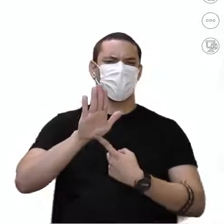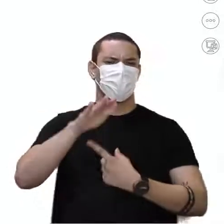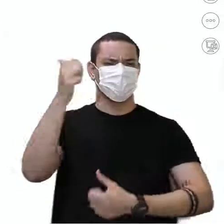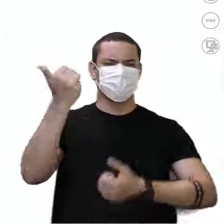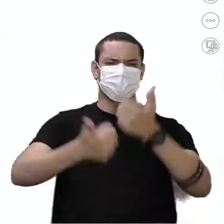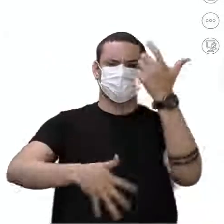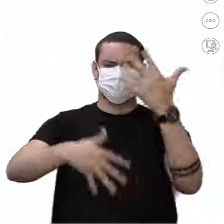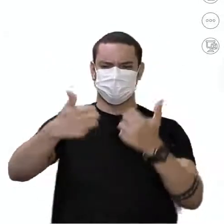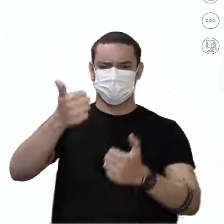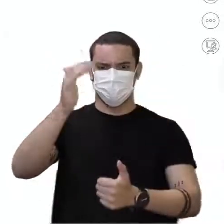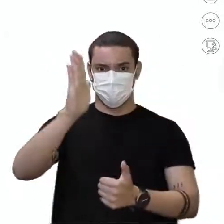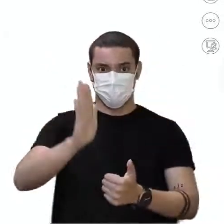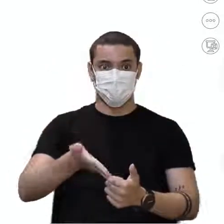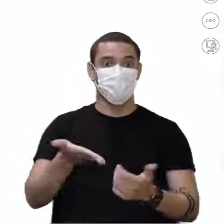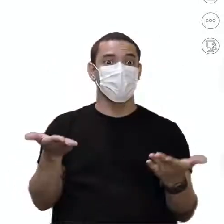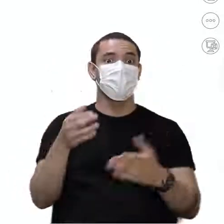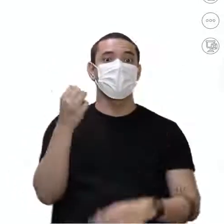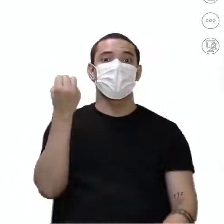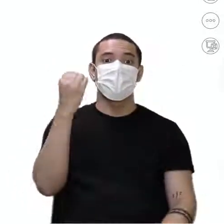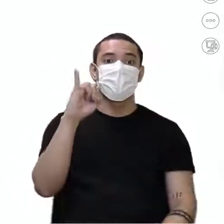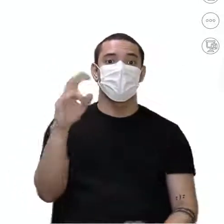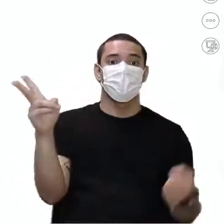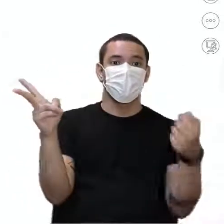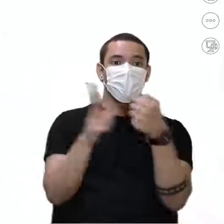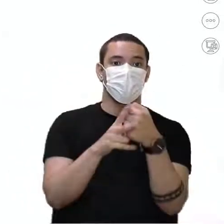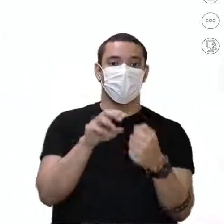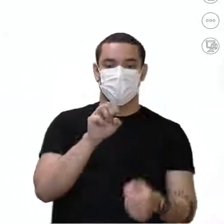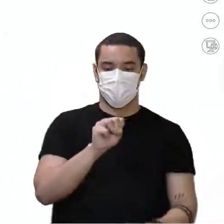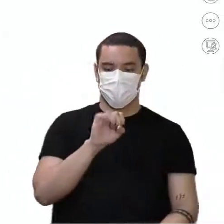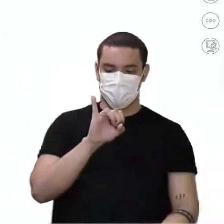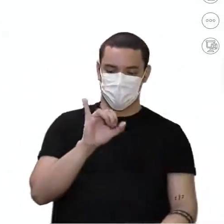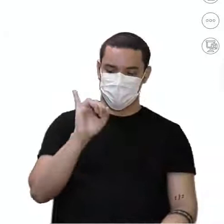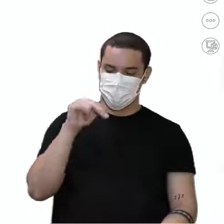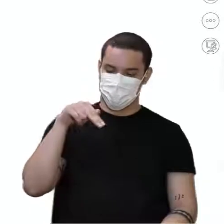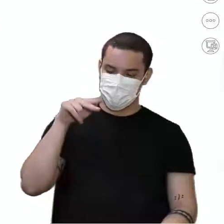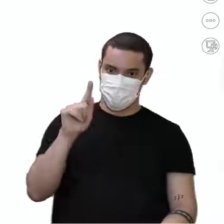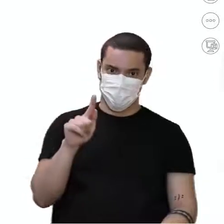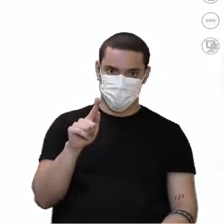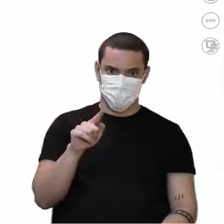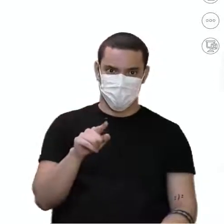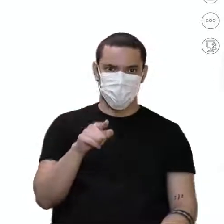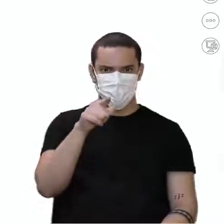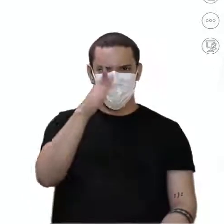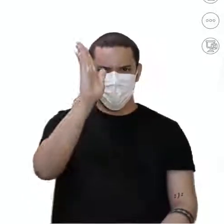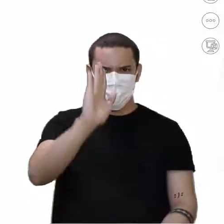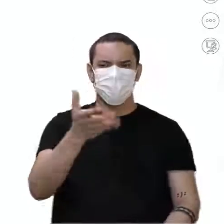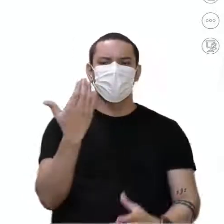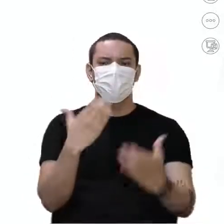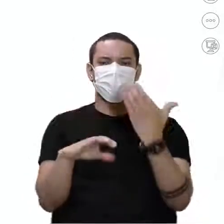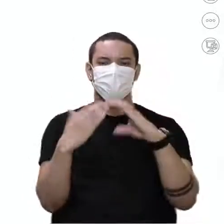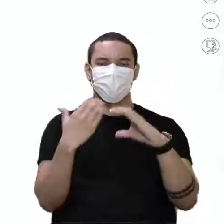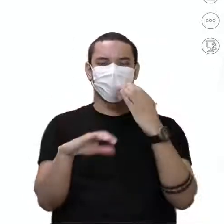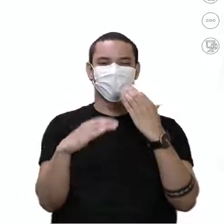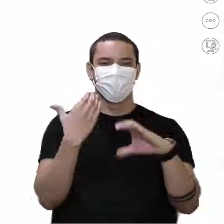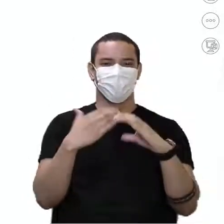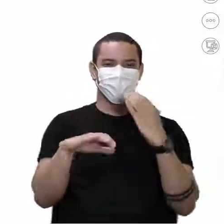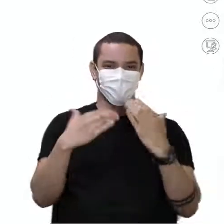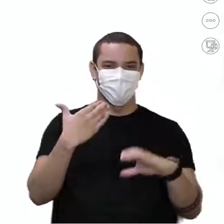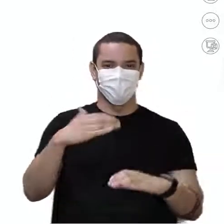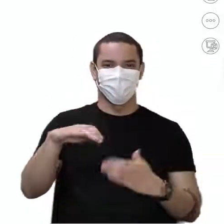vocês. Agora, se fosse o sim aqui na situação, e eu quero saber se você já cantou em público,